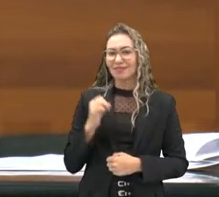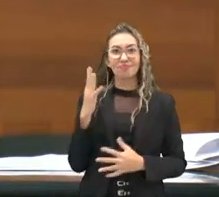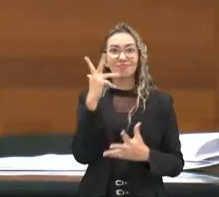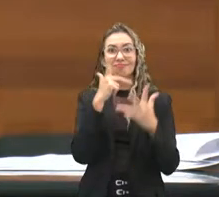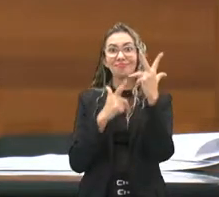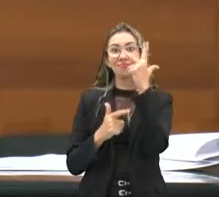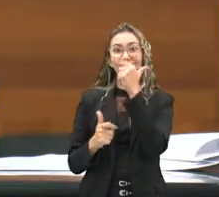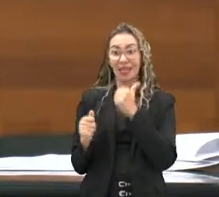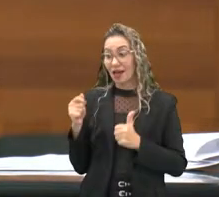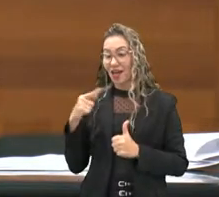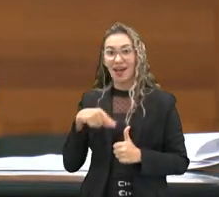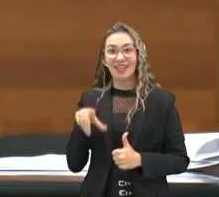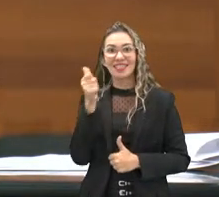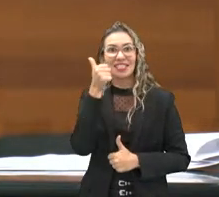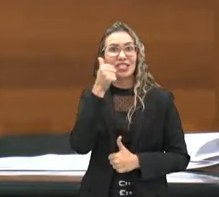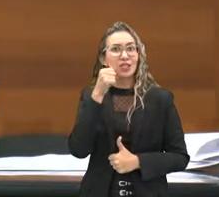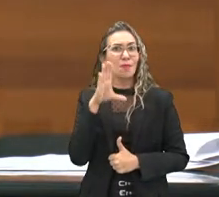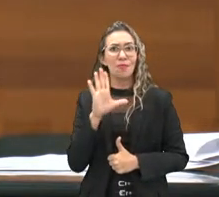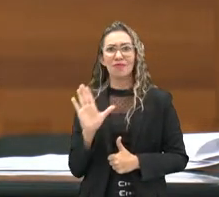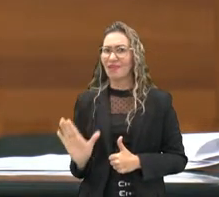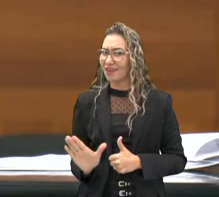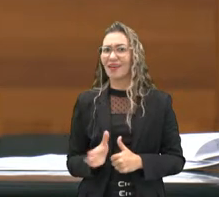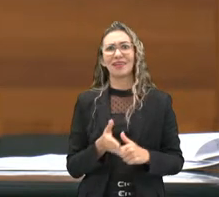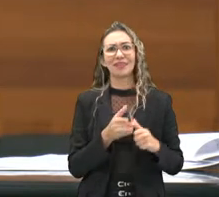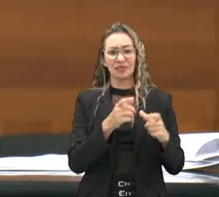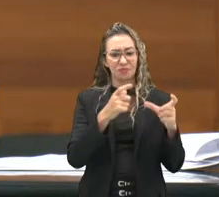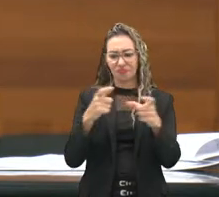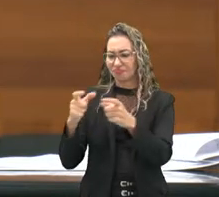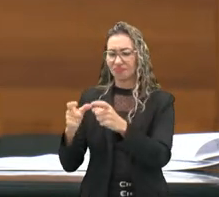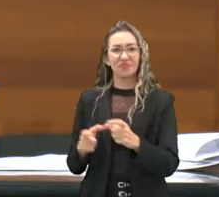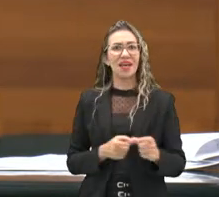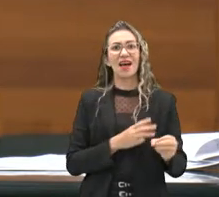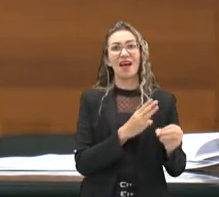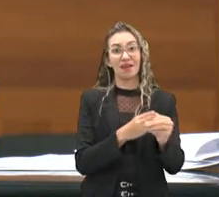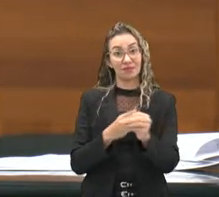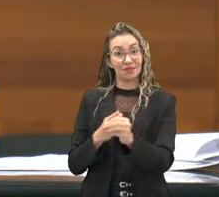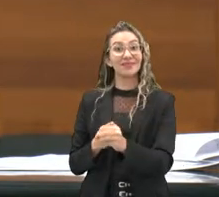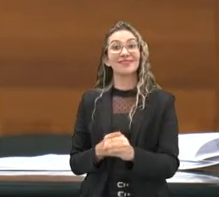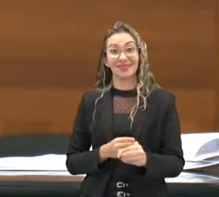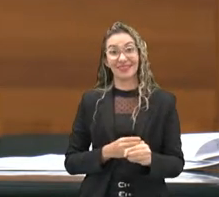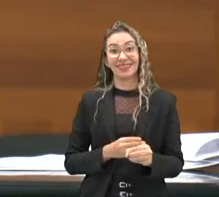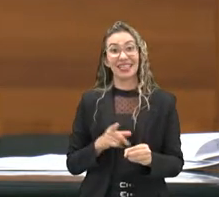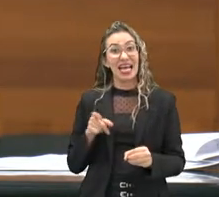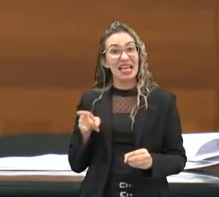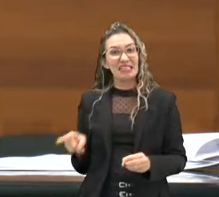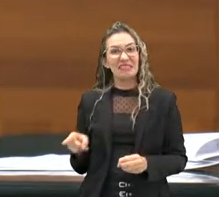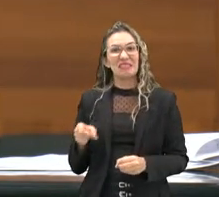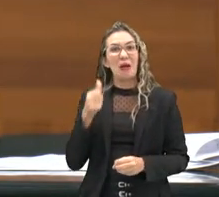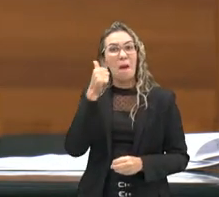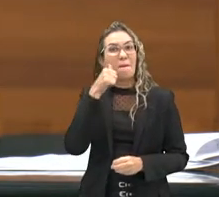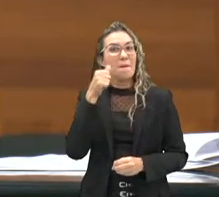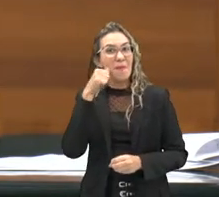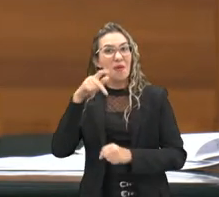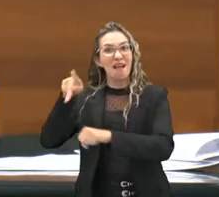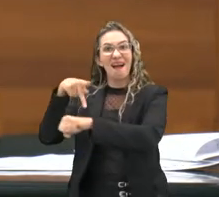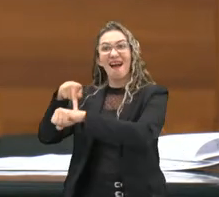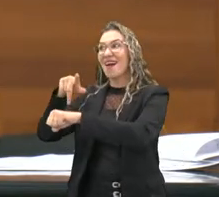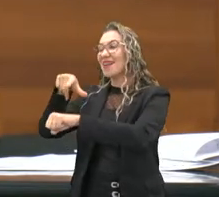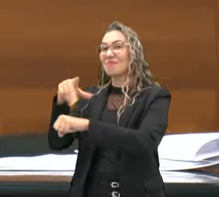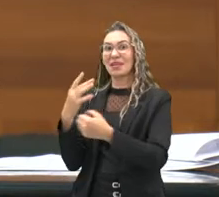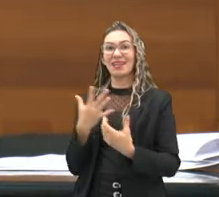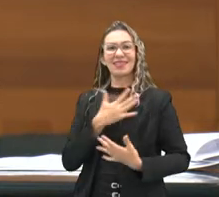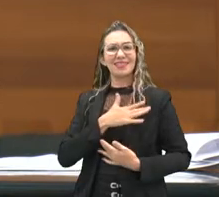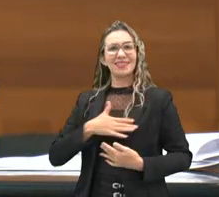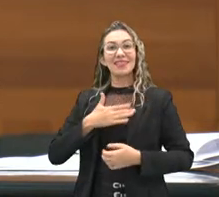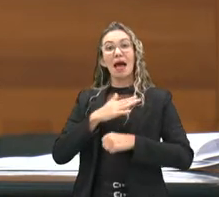República e nos sertões mato-grossense, era uma das mais estrangeira mais querida em Mato Grosso.